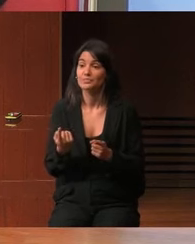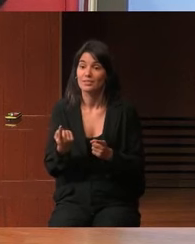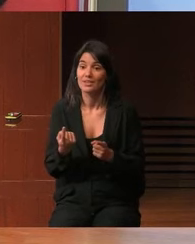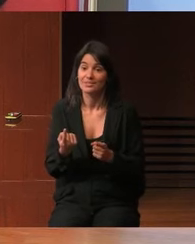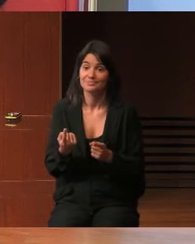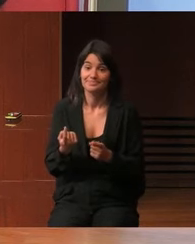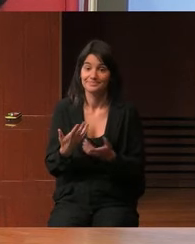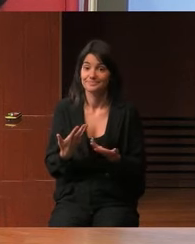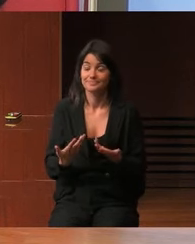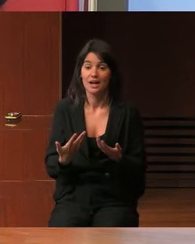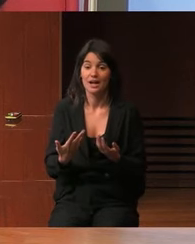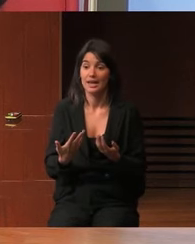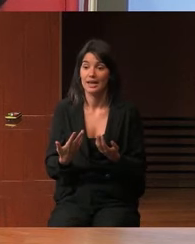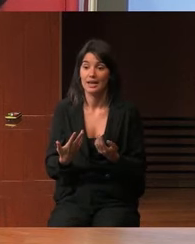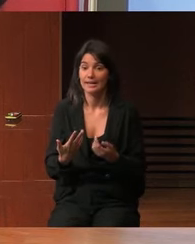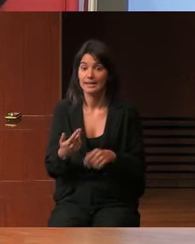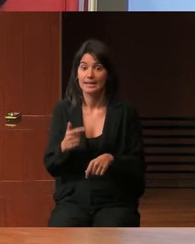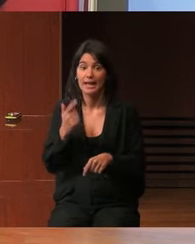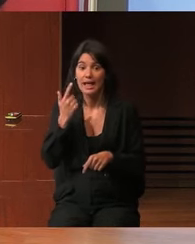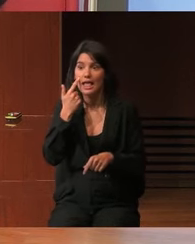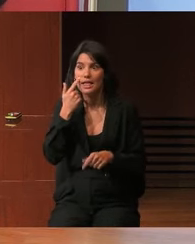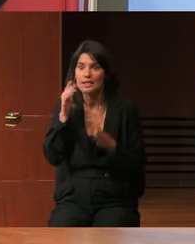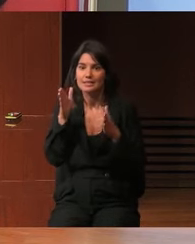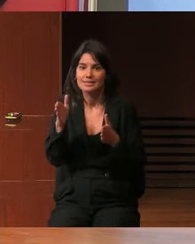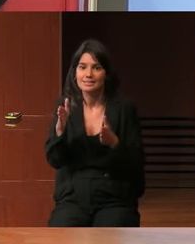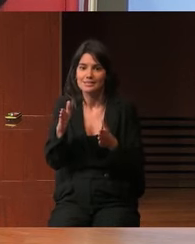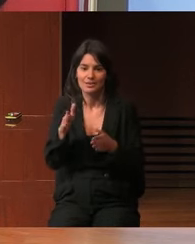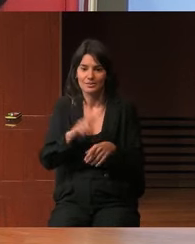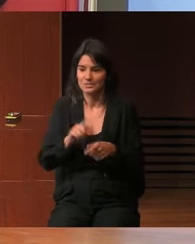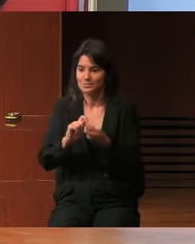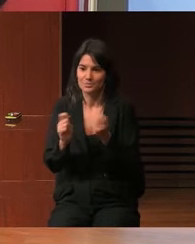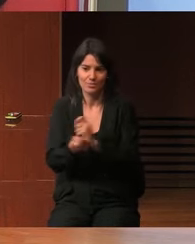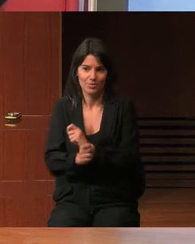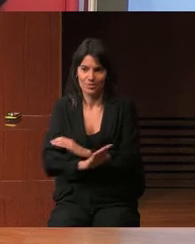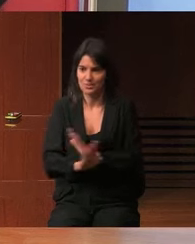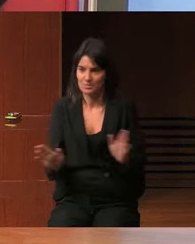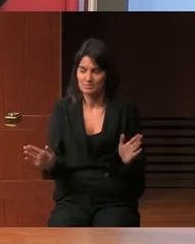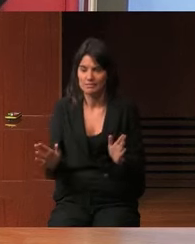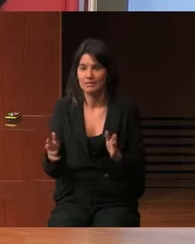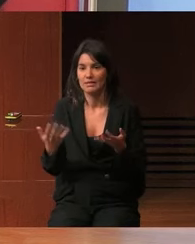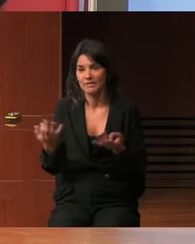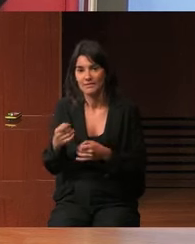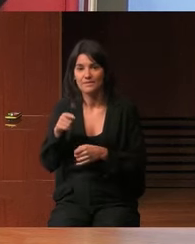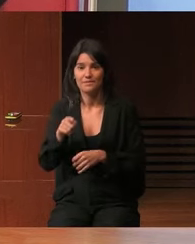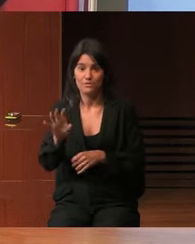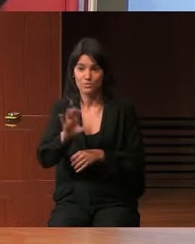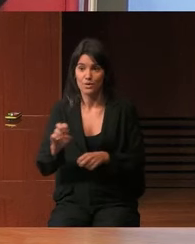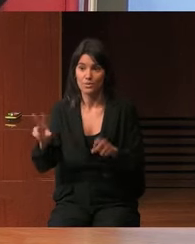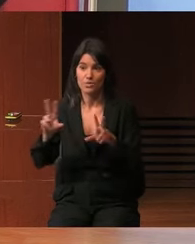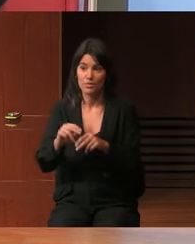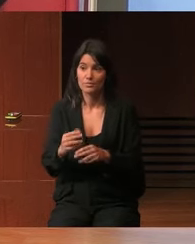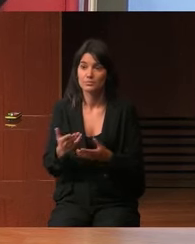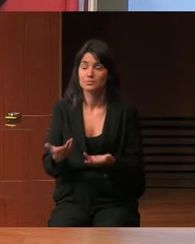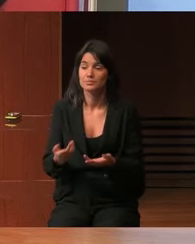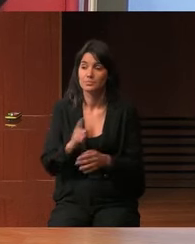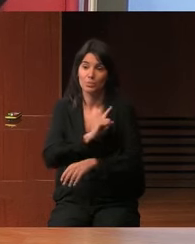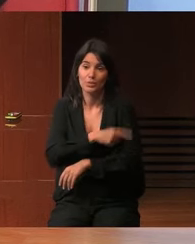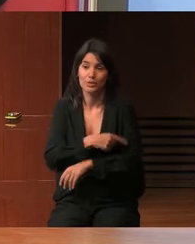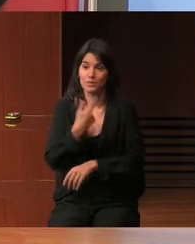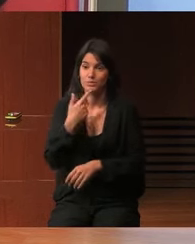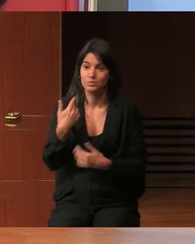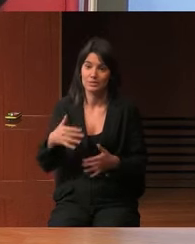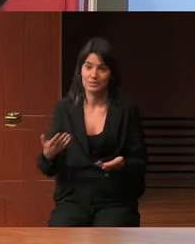Porque a ecologia da atenção mudou brutalmente. E aí, de facto, os novos meios têm um poder tremendo